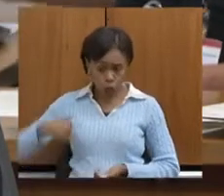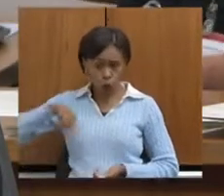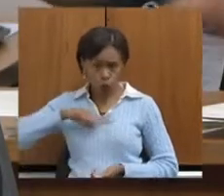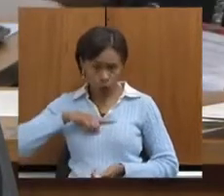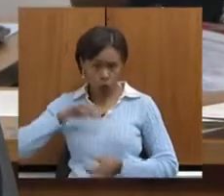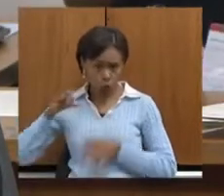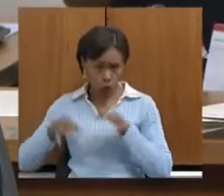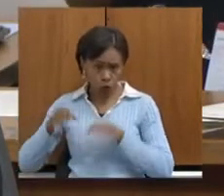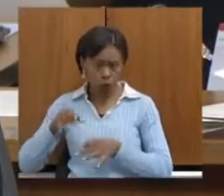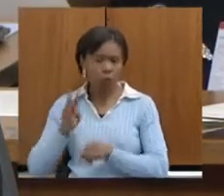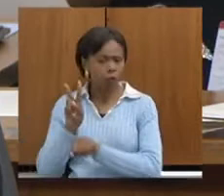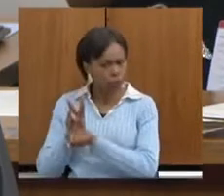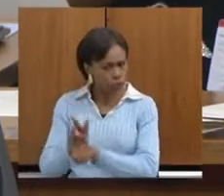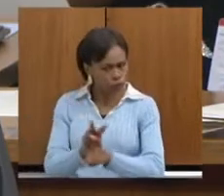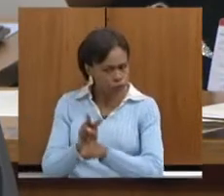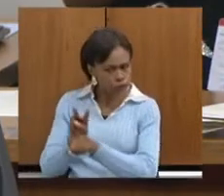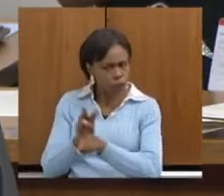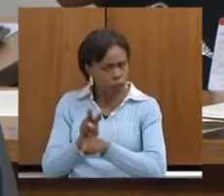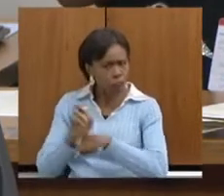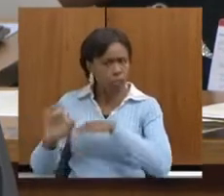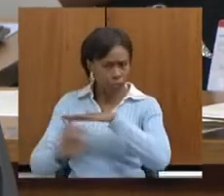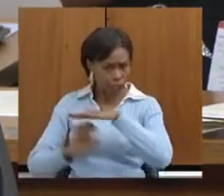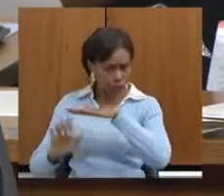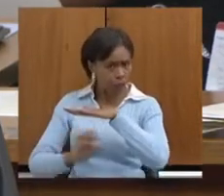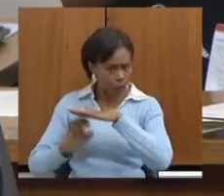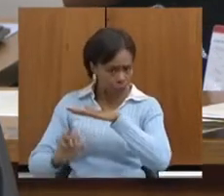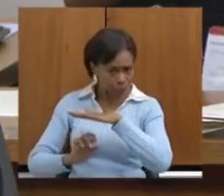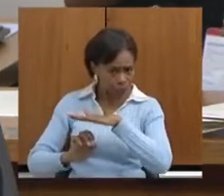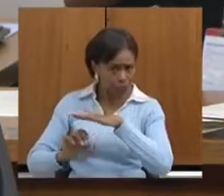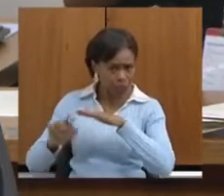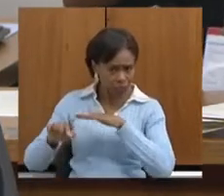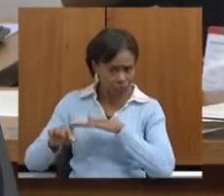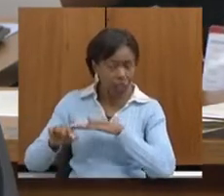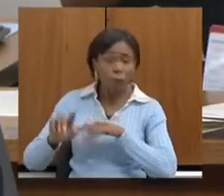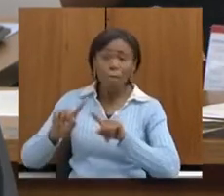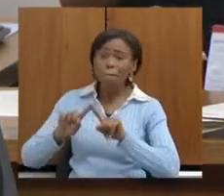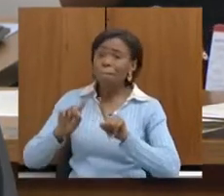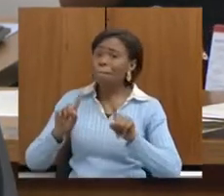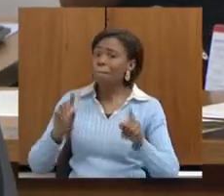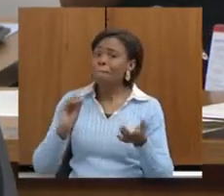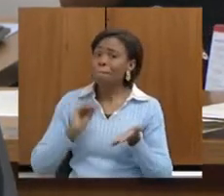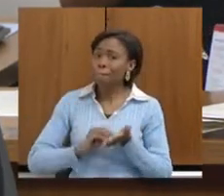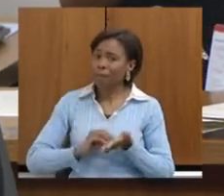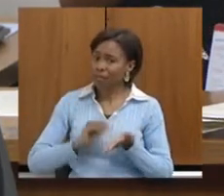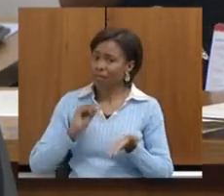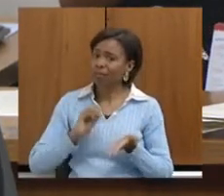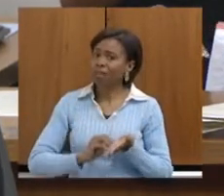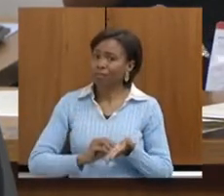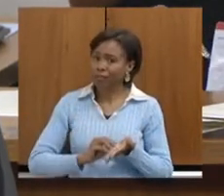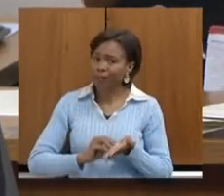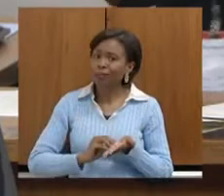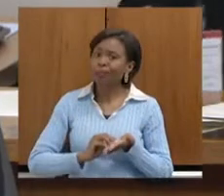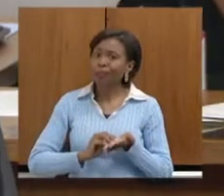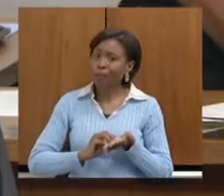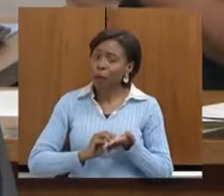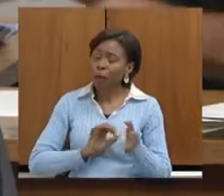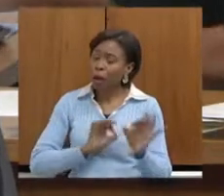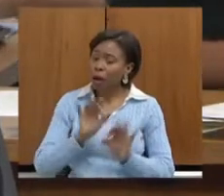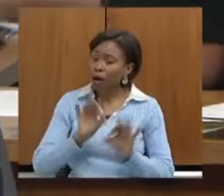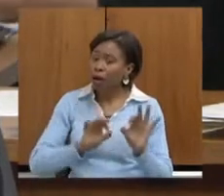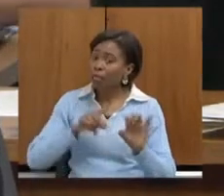poluidoras Mas isso não tem sido suficiente para que a reparação